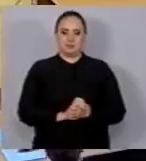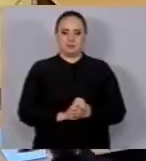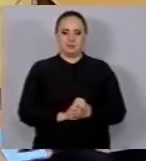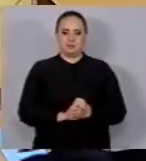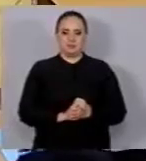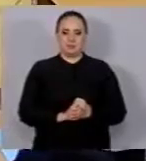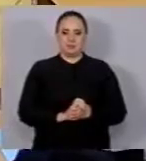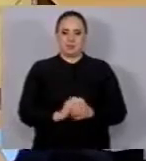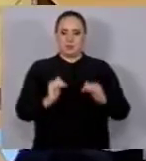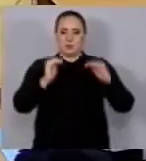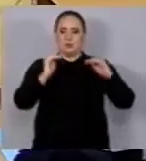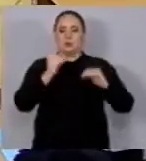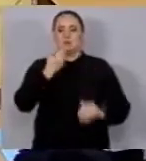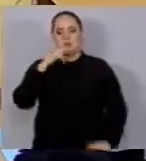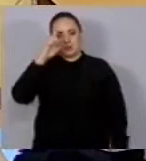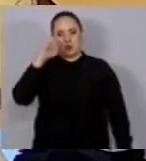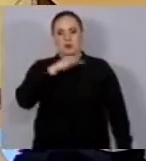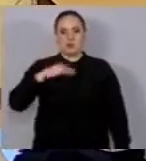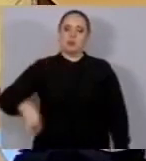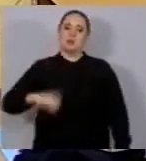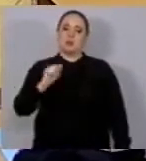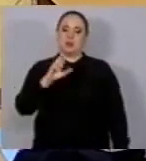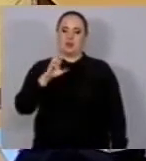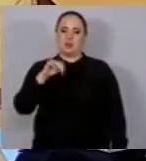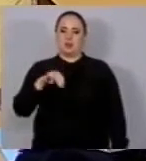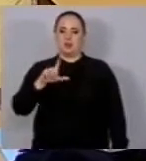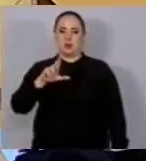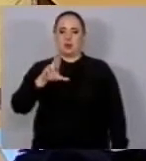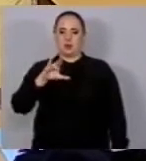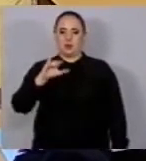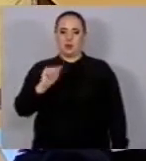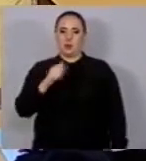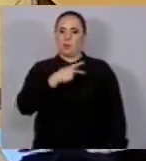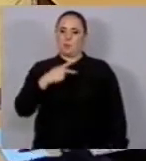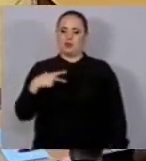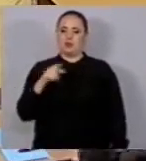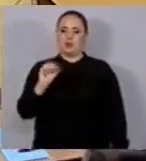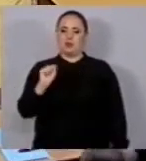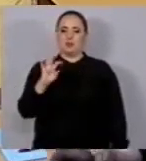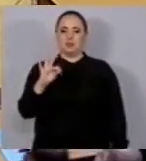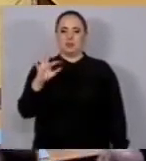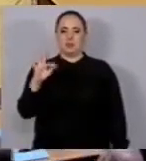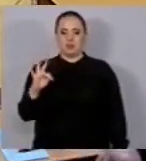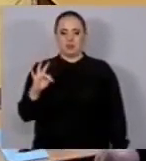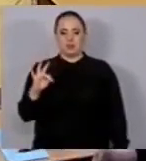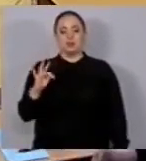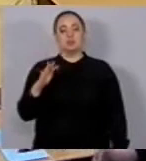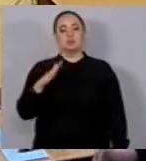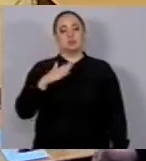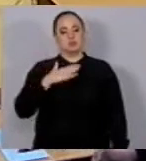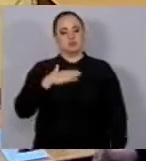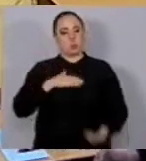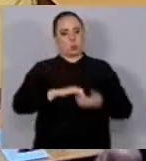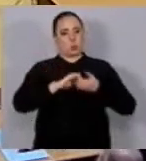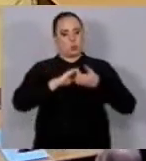Excelentíssima senhora ministra Carmen Lúcia, presidente do Supremo Tribunal Federal, na pessoa de quem saúdo